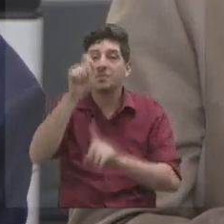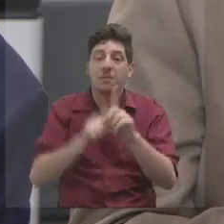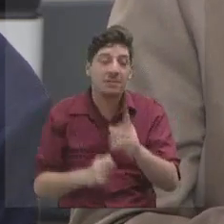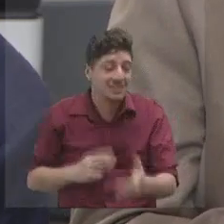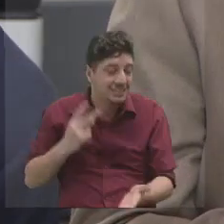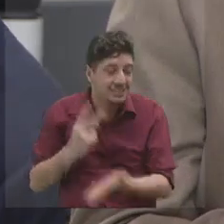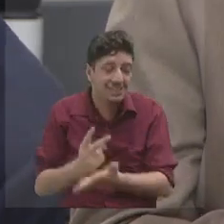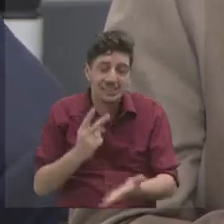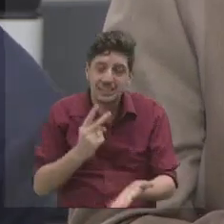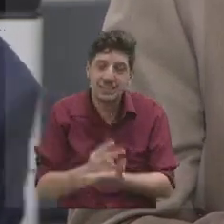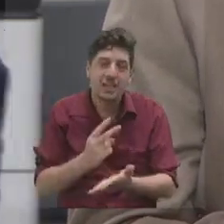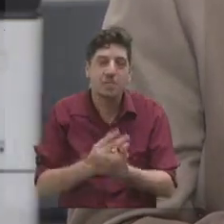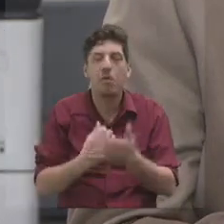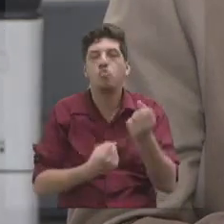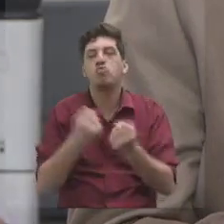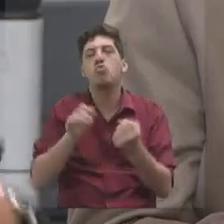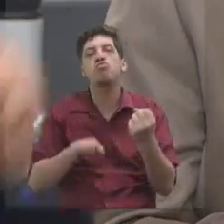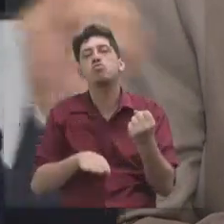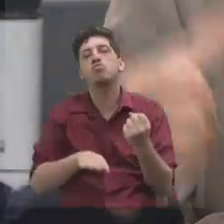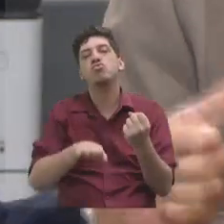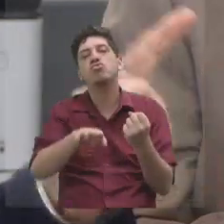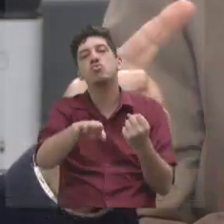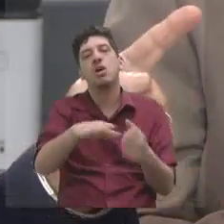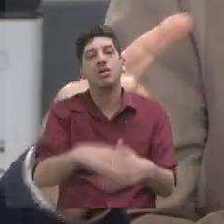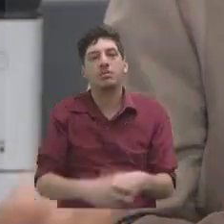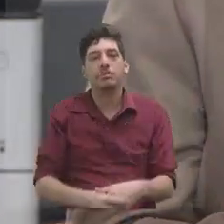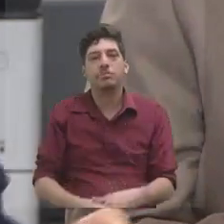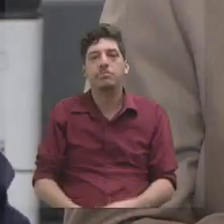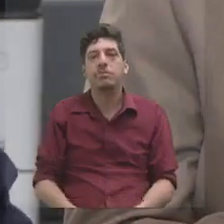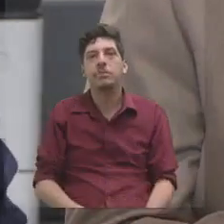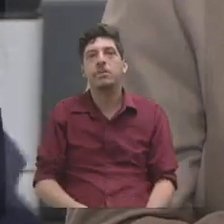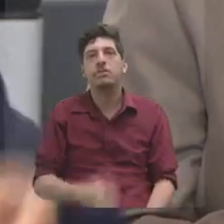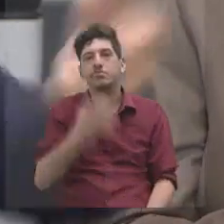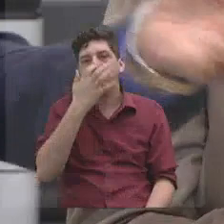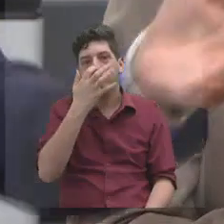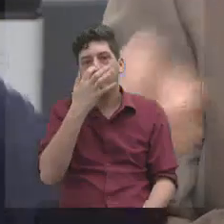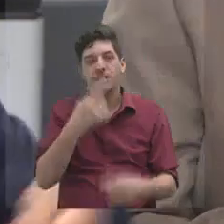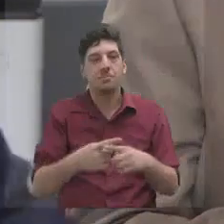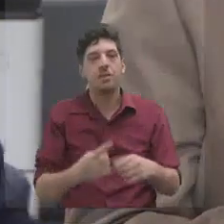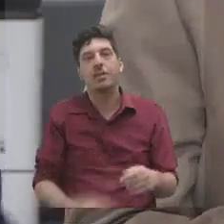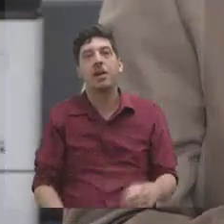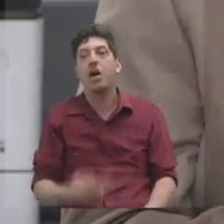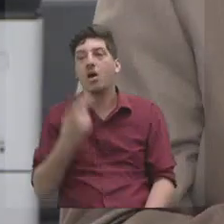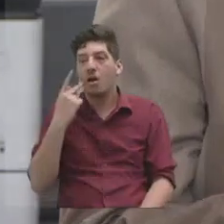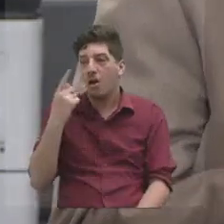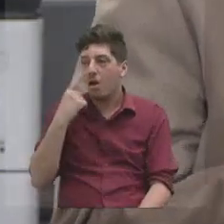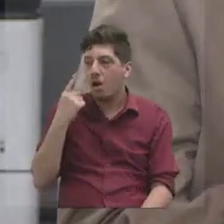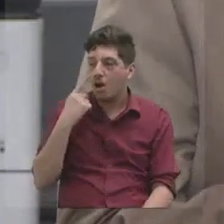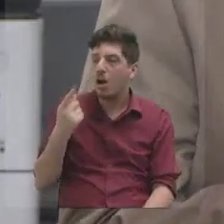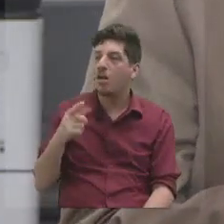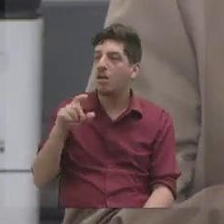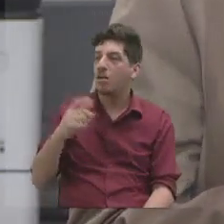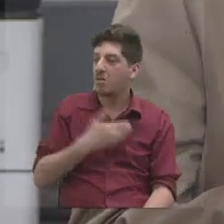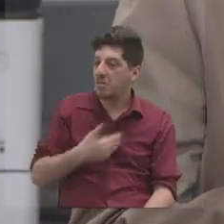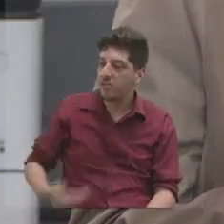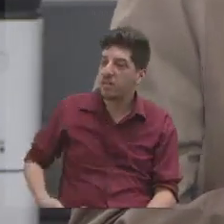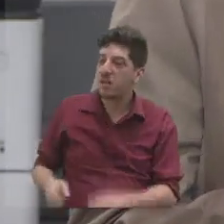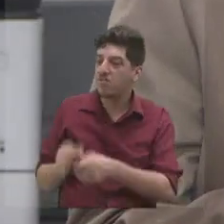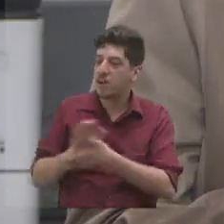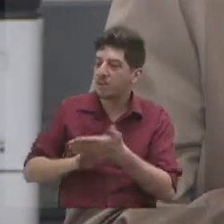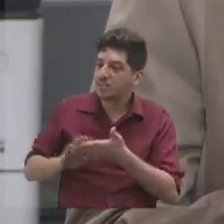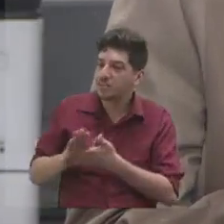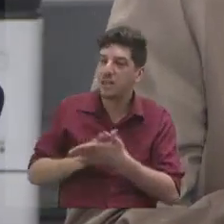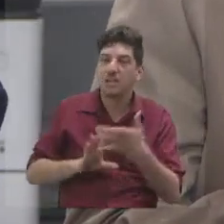impressionante como é que o governador tá apanhando os dois lados porque eu era achar essas meu Governador não conserta essa Rodovia essa rodovia de integração nacional